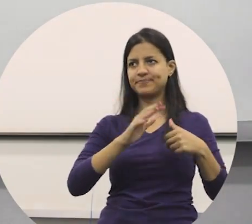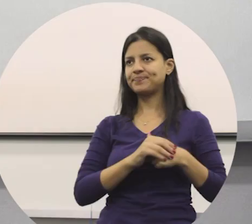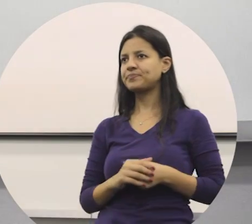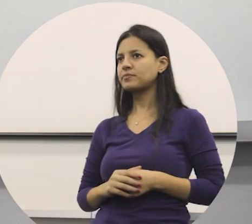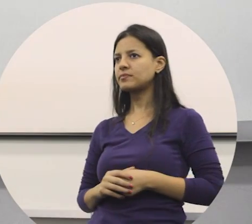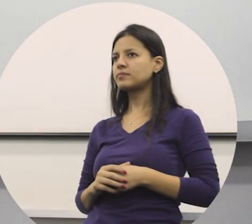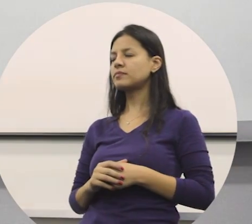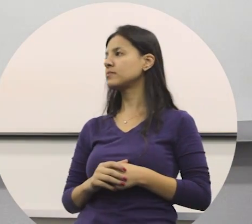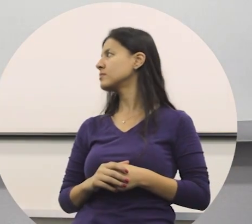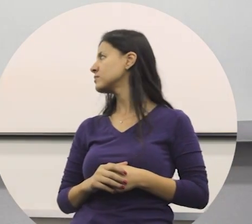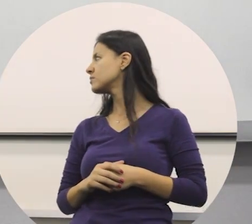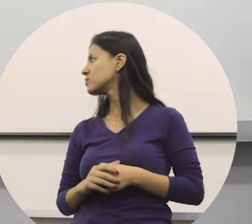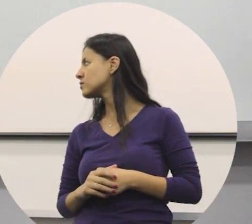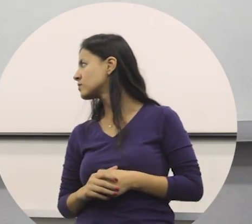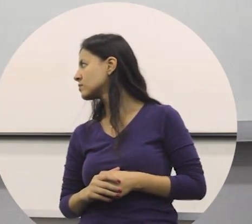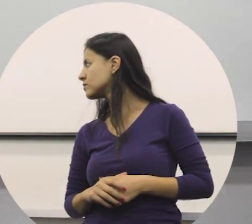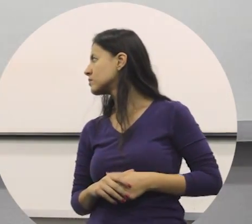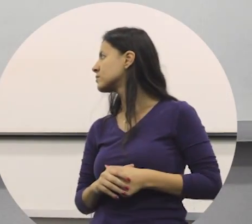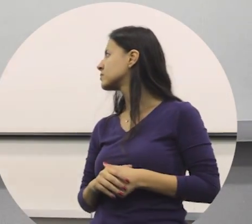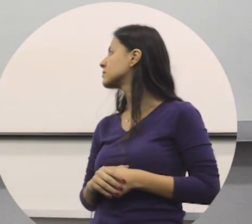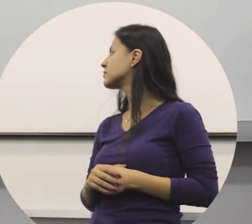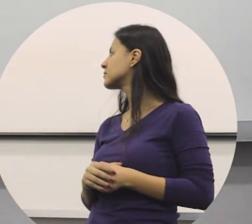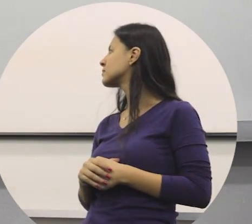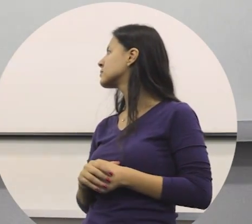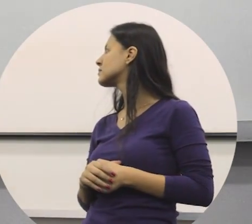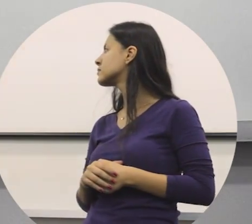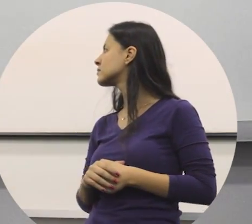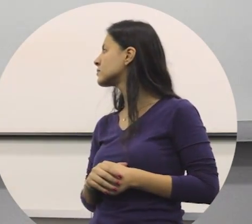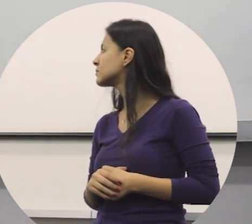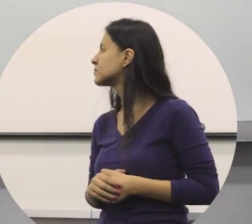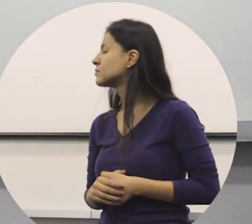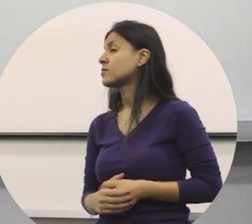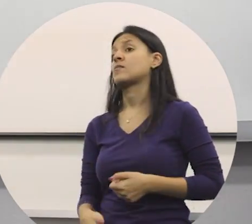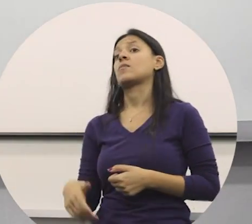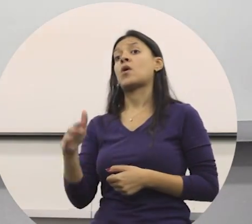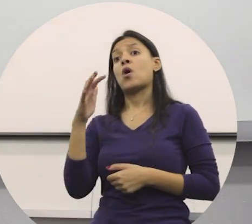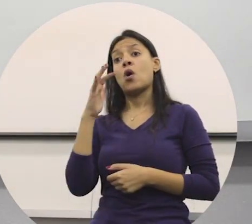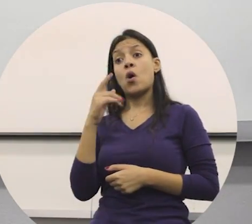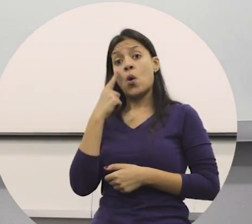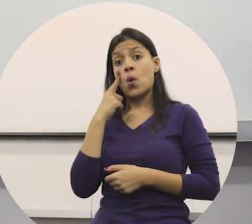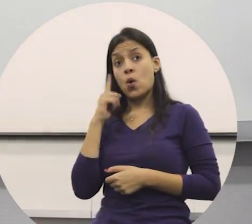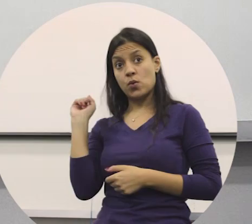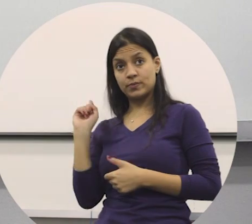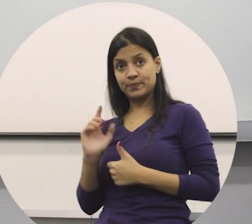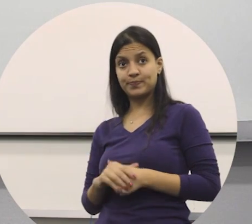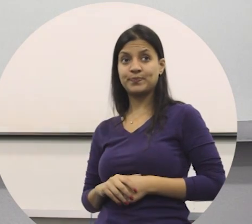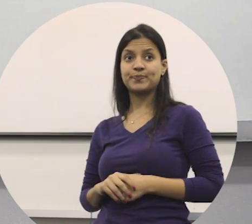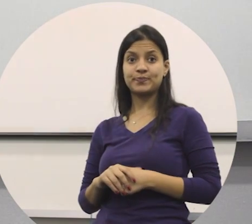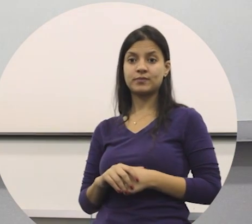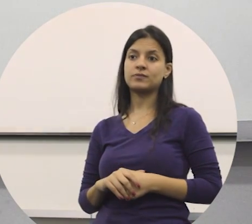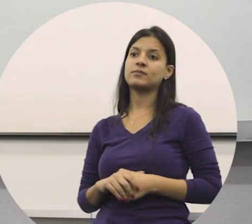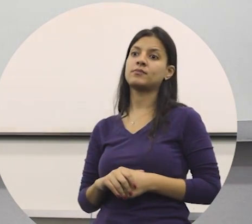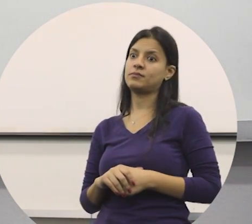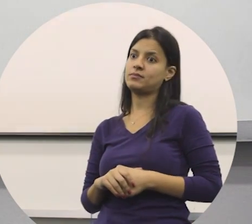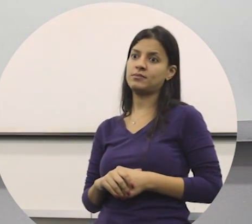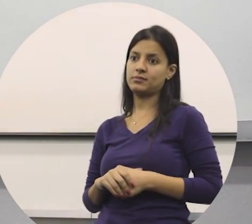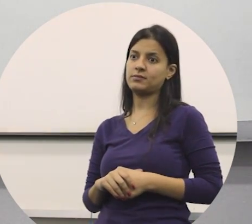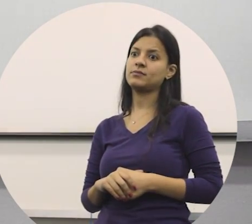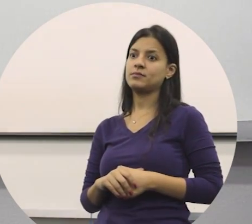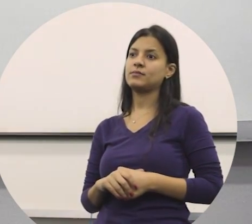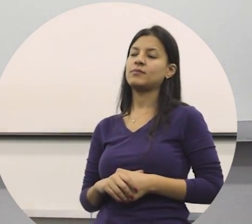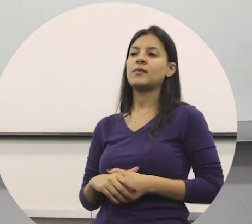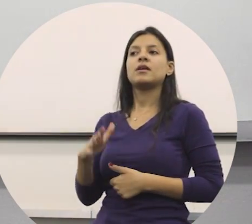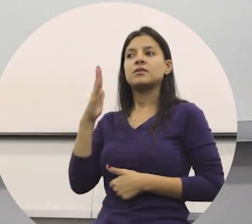tá depois, isso daqui tá depois daqueles outros dois. Olha só, pessoal. É, lógico, o processamento